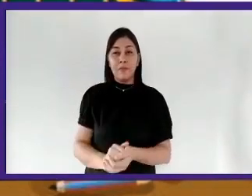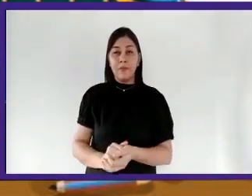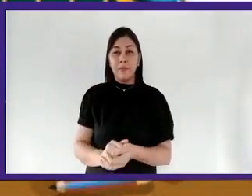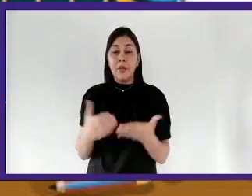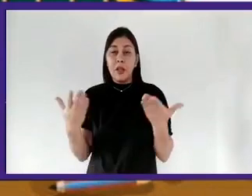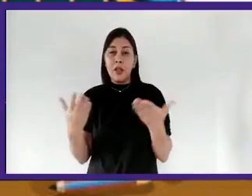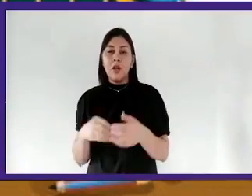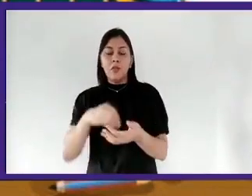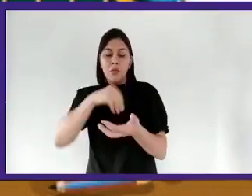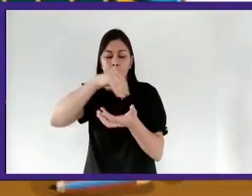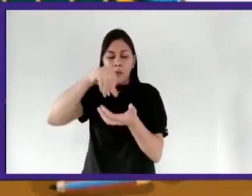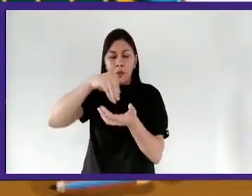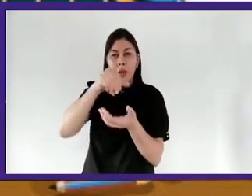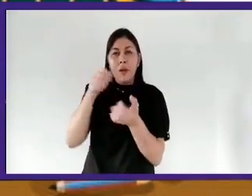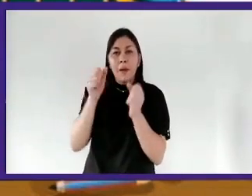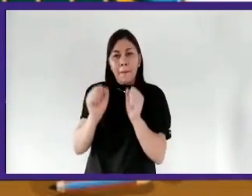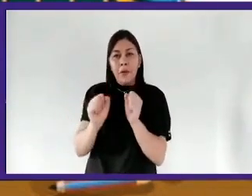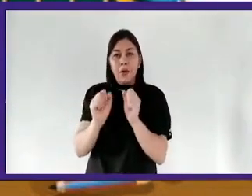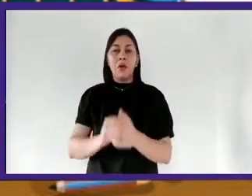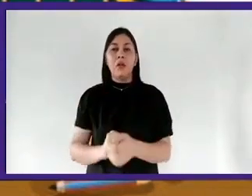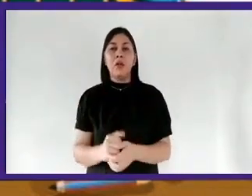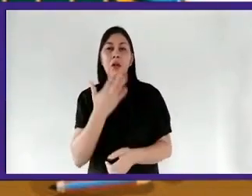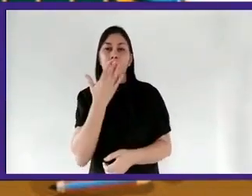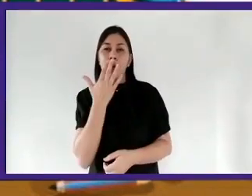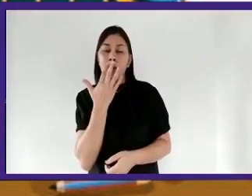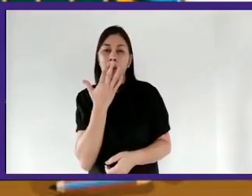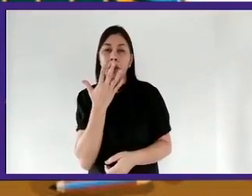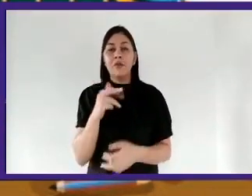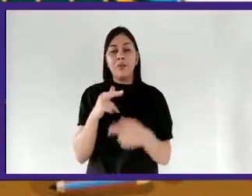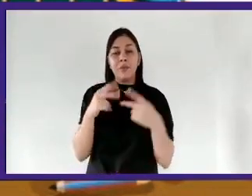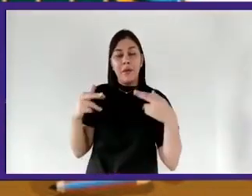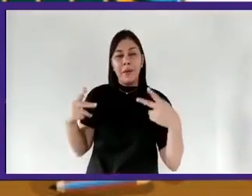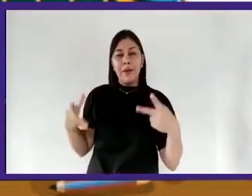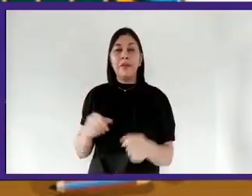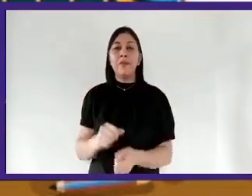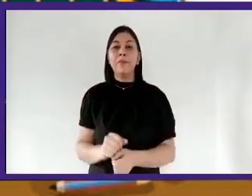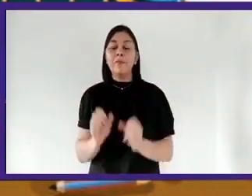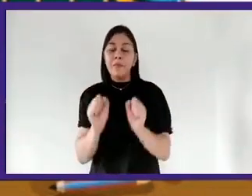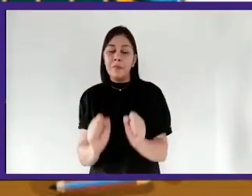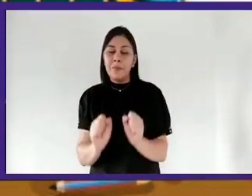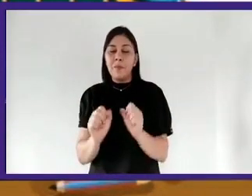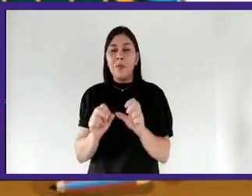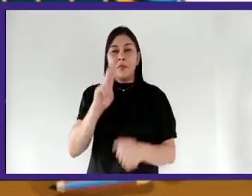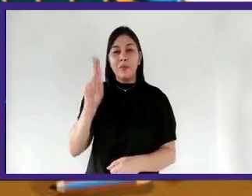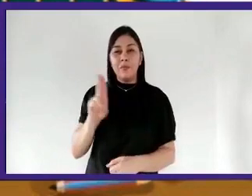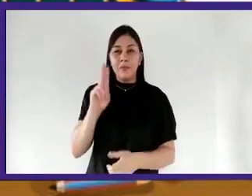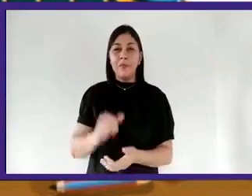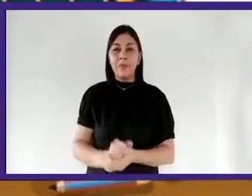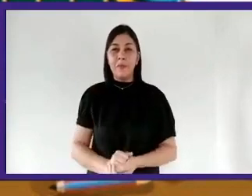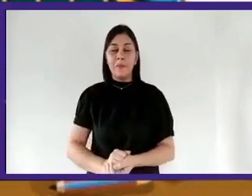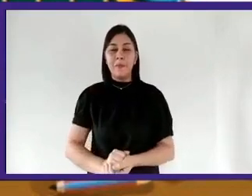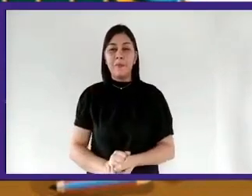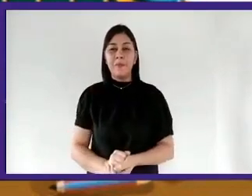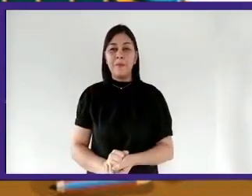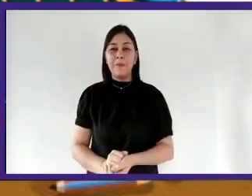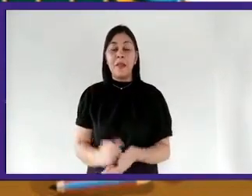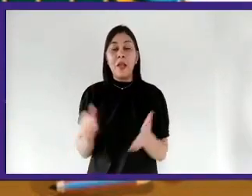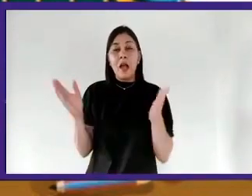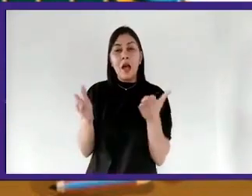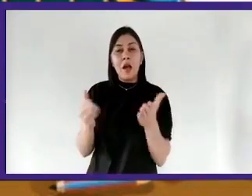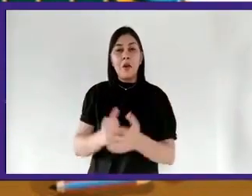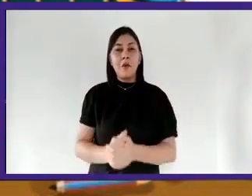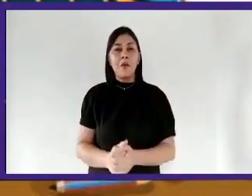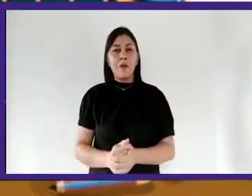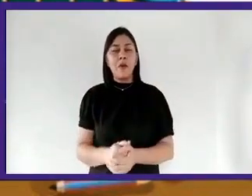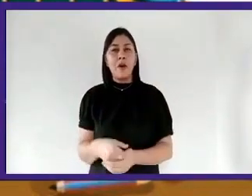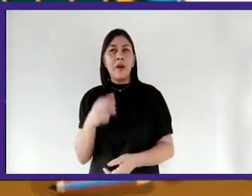esse granulado, pode usar também aquele coloridinho que vai ficar uma delícia. Segundo disse a esposa do seu alfabeto. Agora